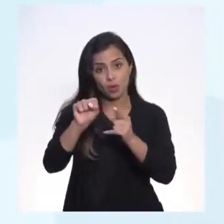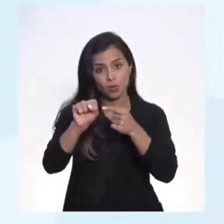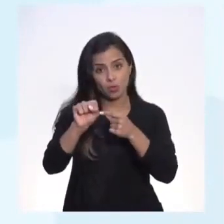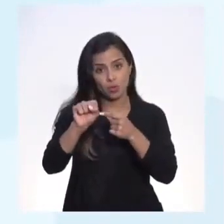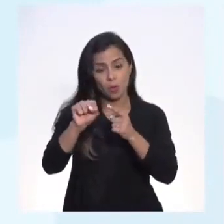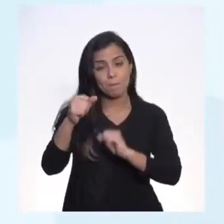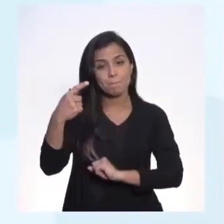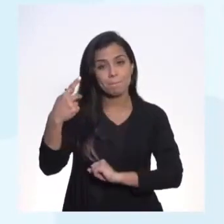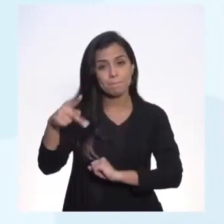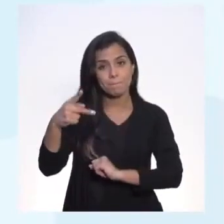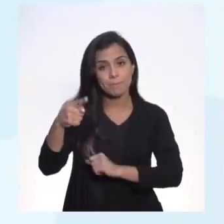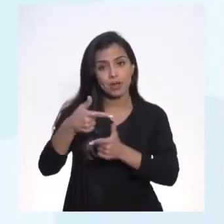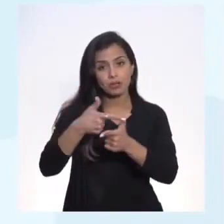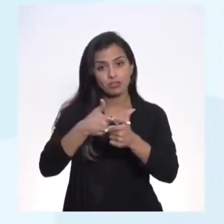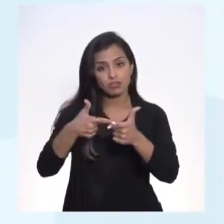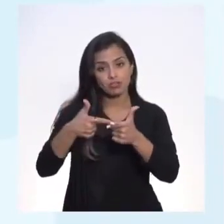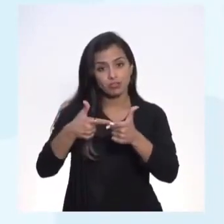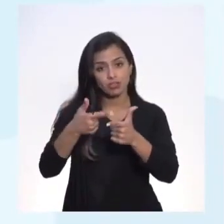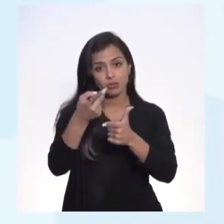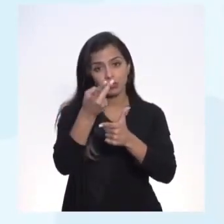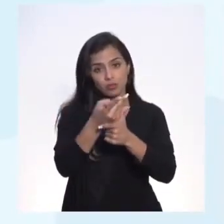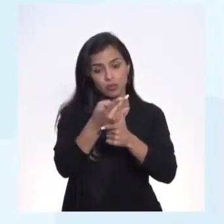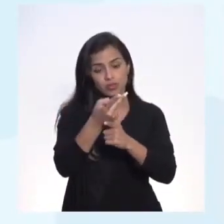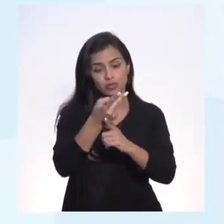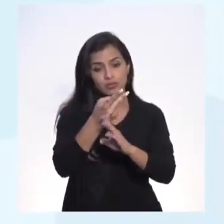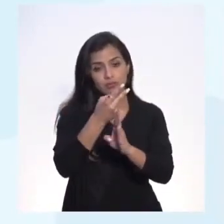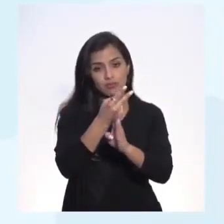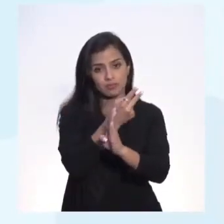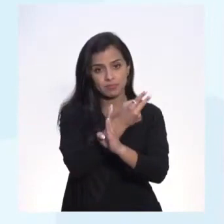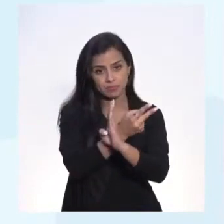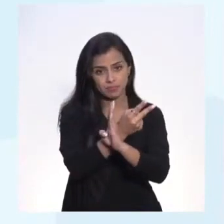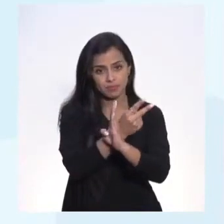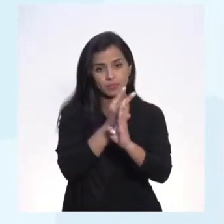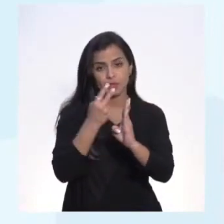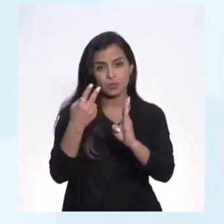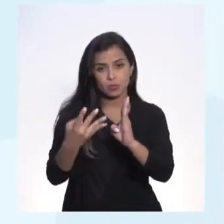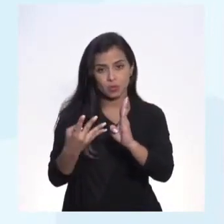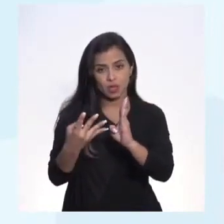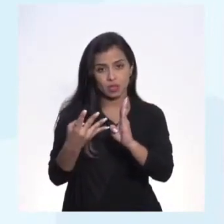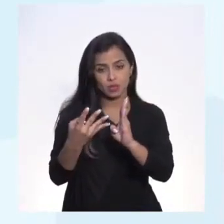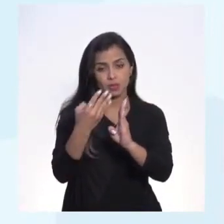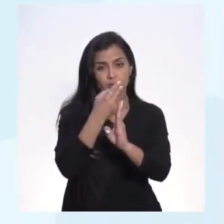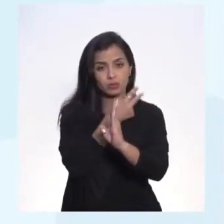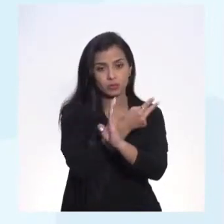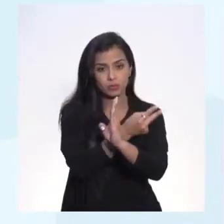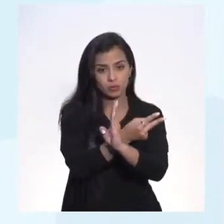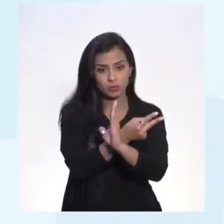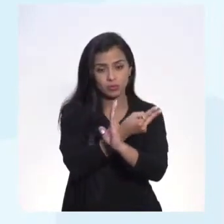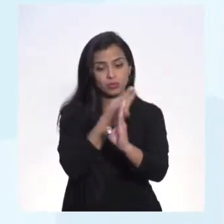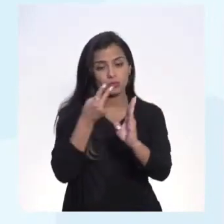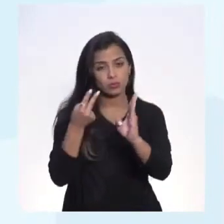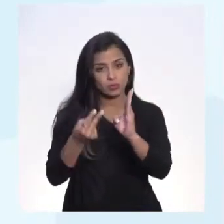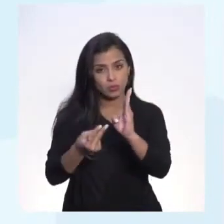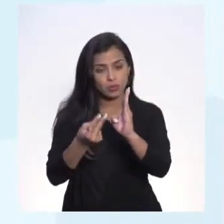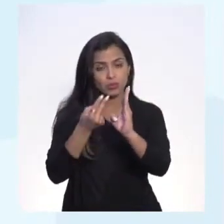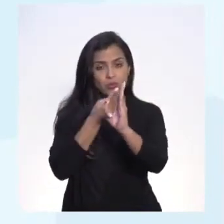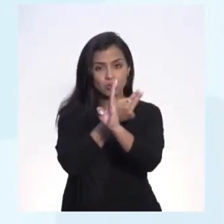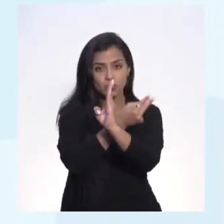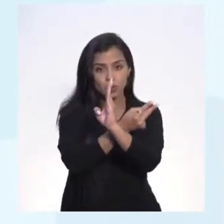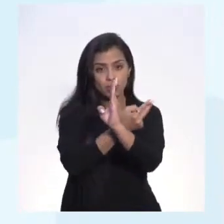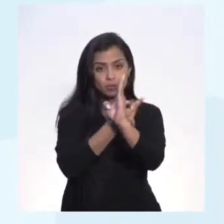2, 4. 4 é par, divide por 2, 2. 2 é par, divide por 2,